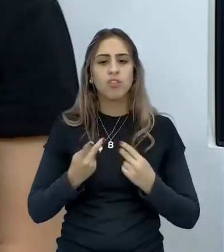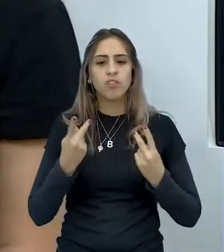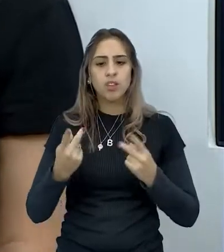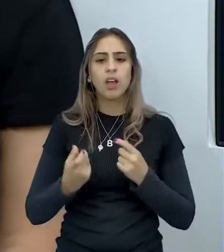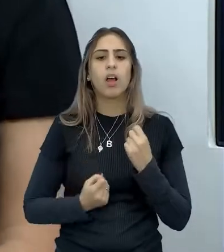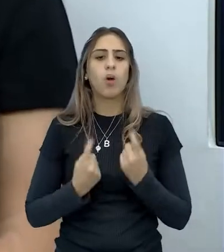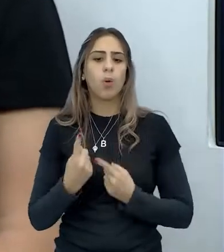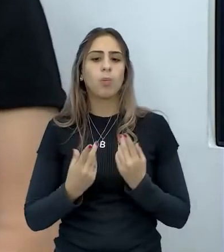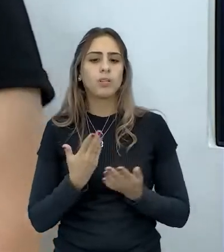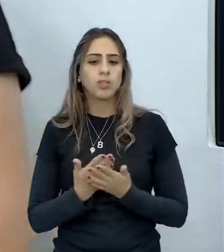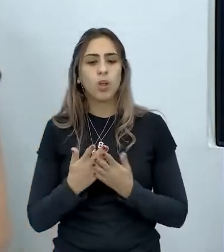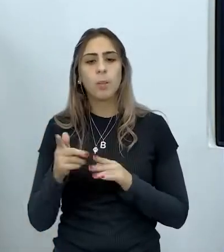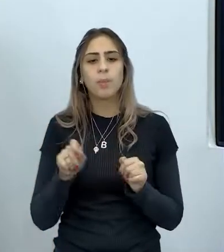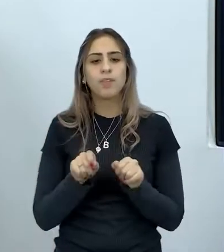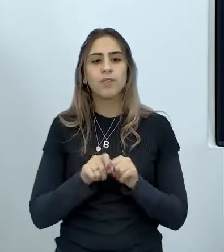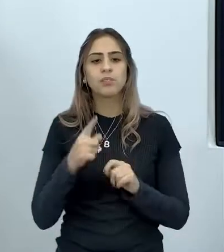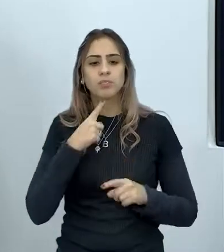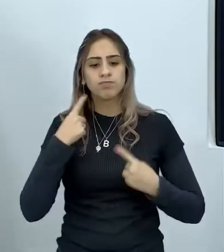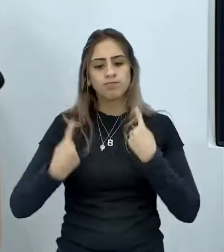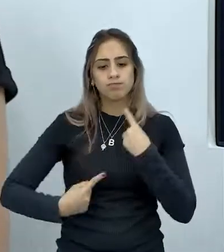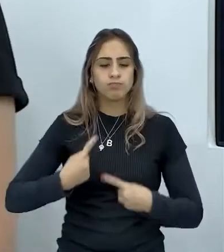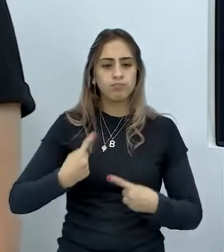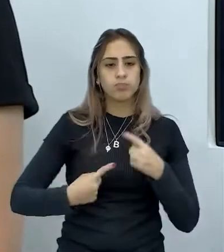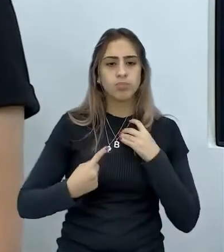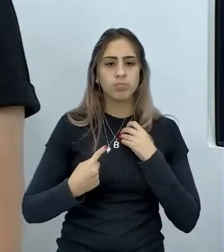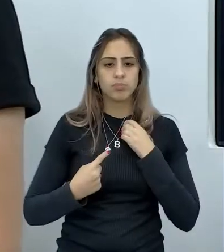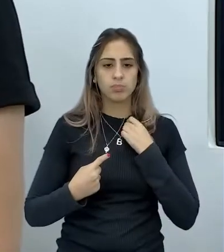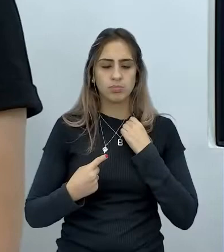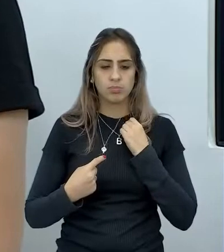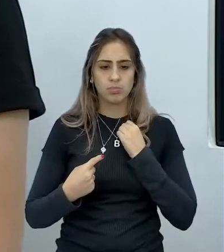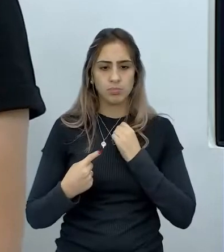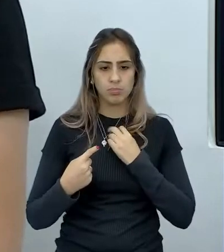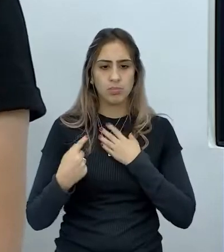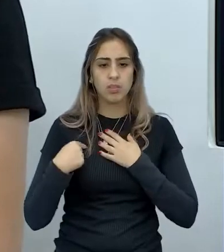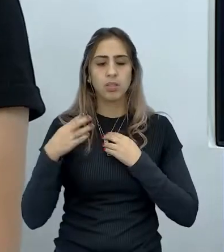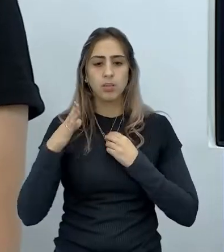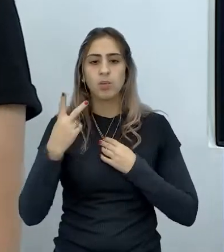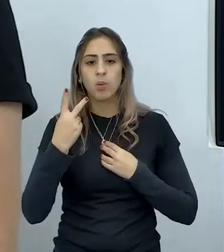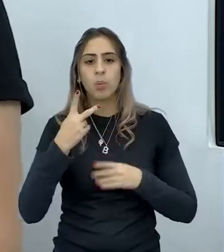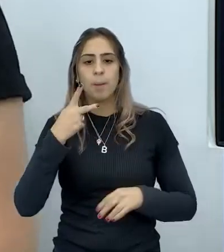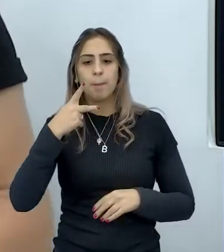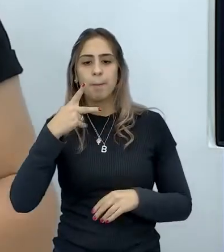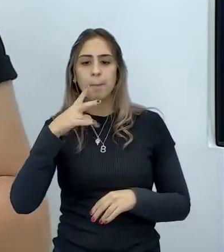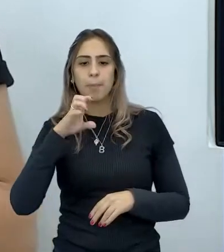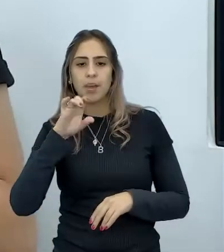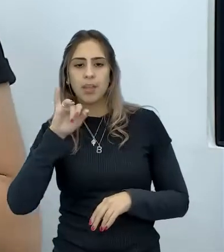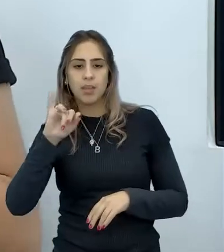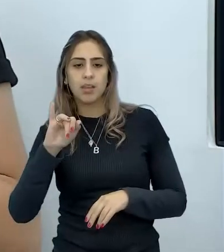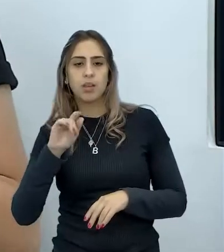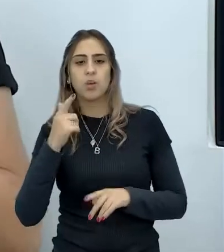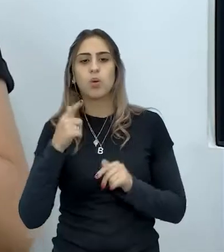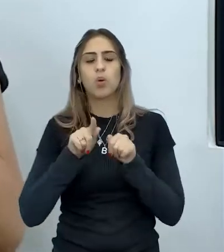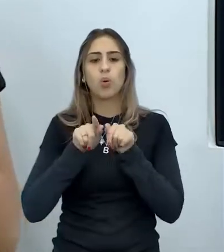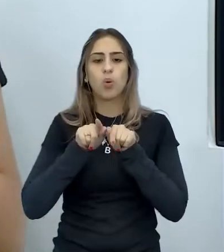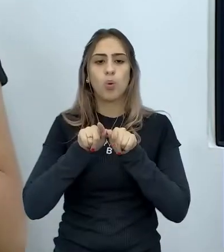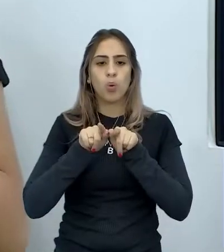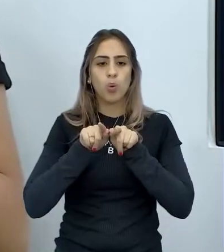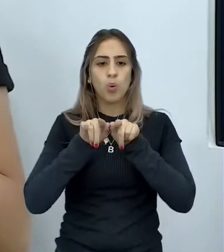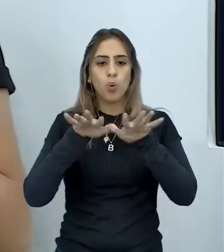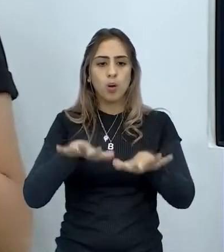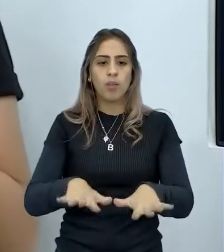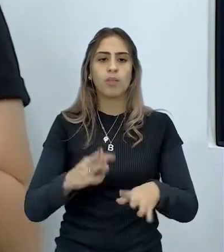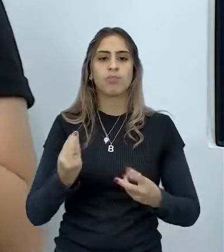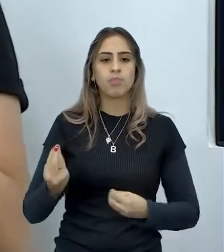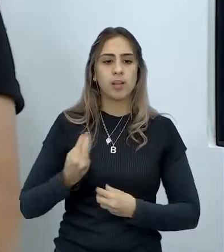algumas escolas, né, para fazer uma escuta ativa, e a gente foi em uma PEI, em Guarulhos, e eles deram pra gente de presente